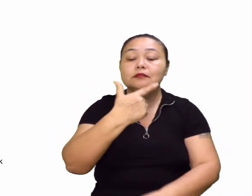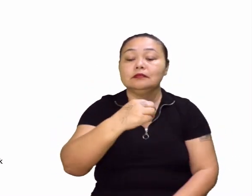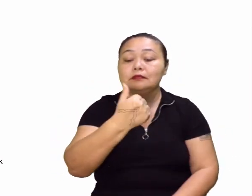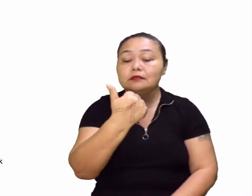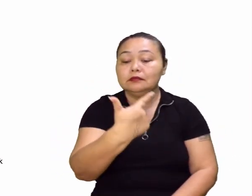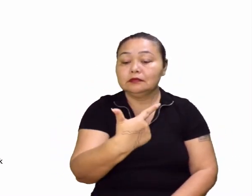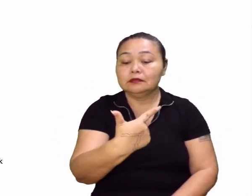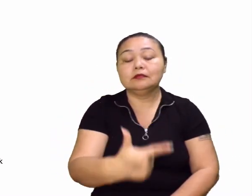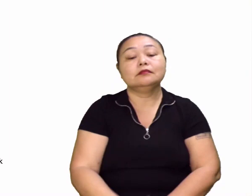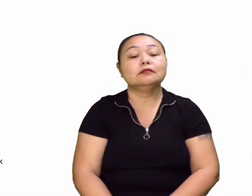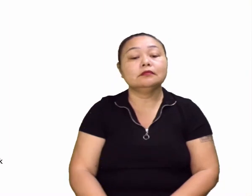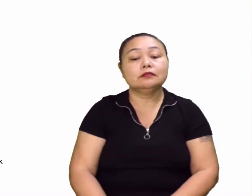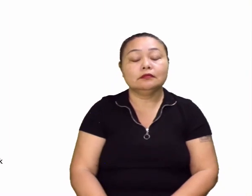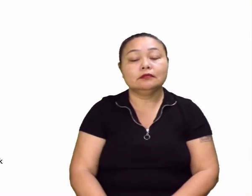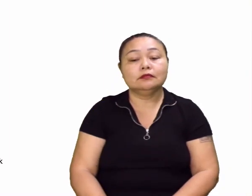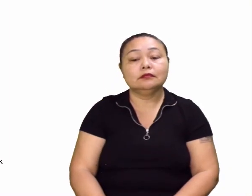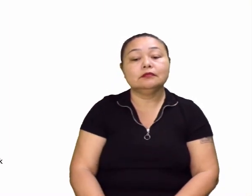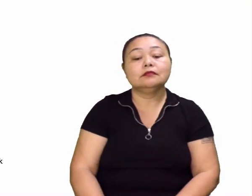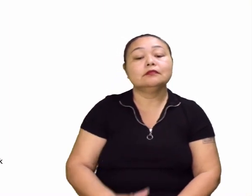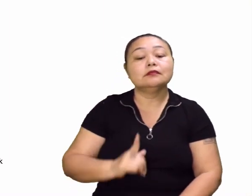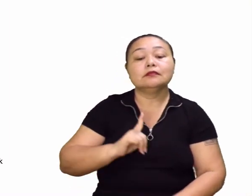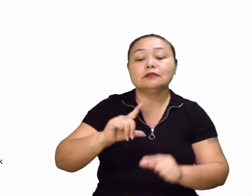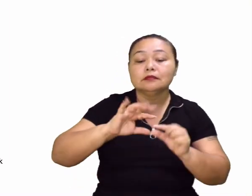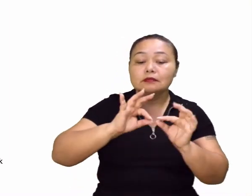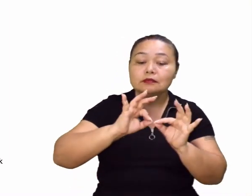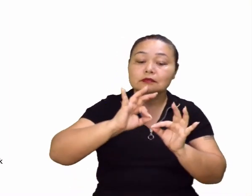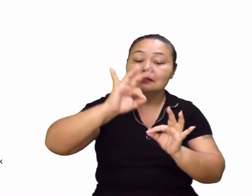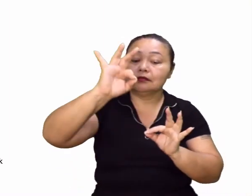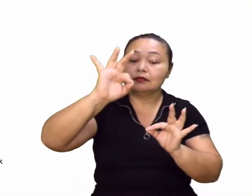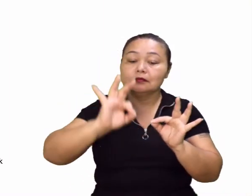2012. A escala